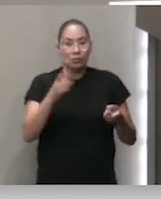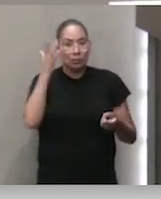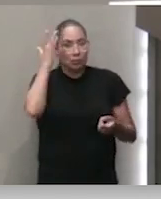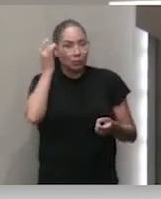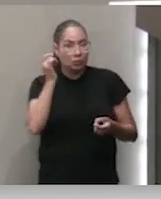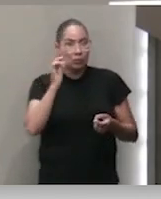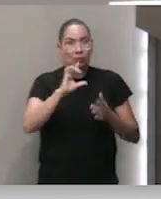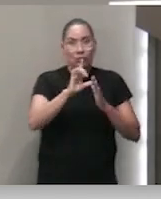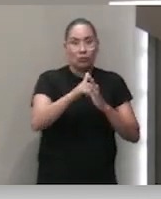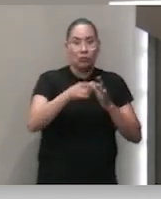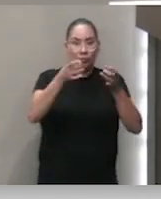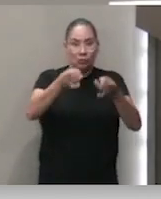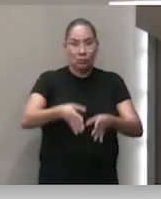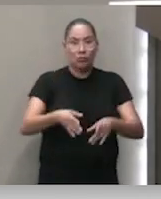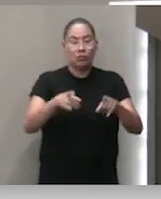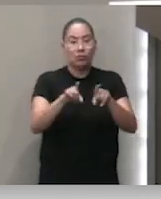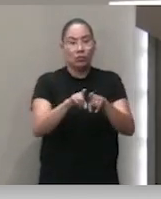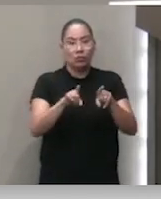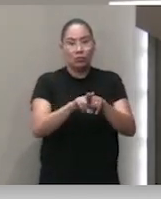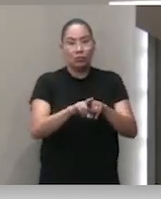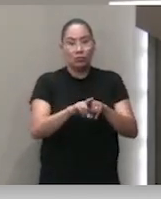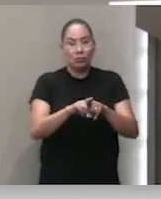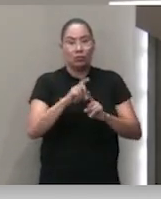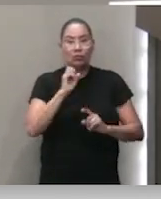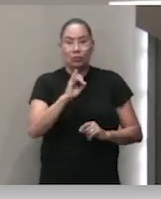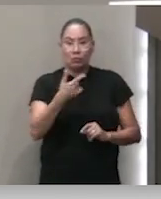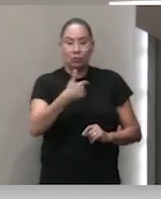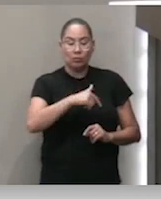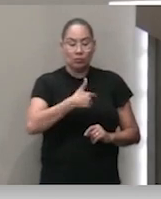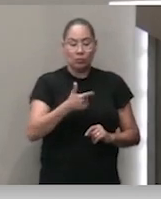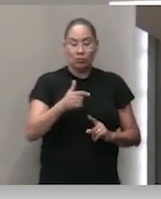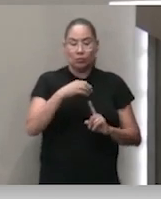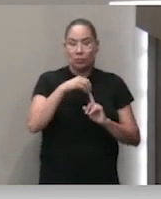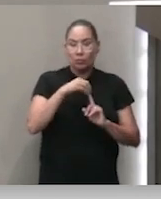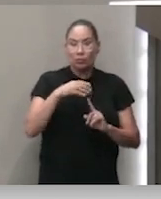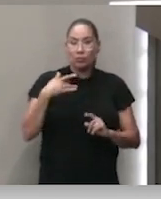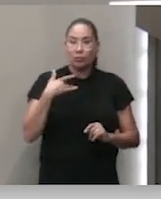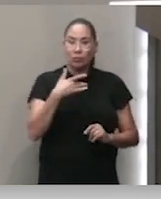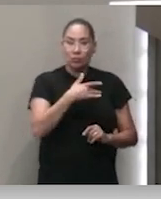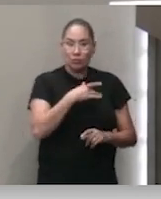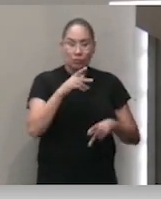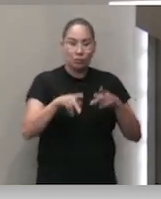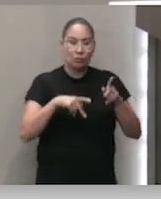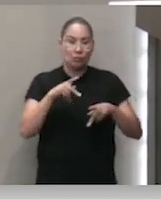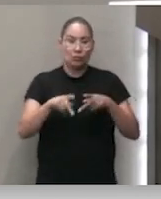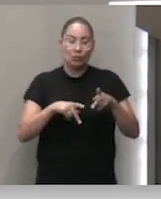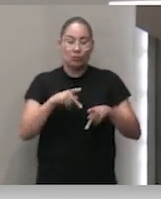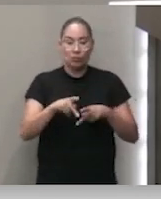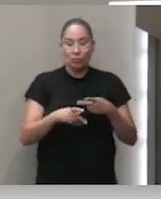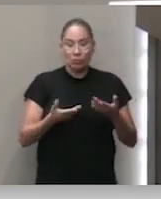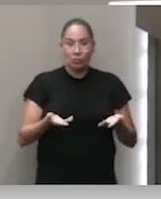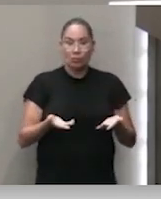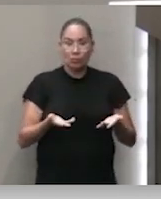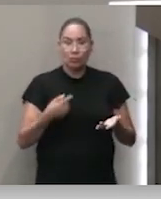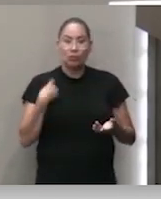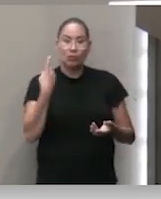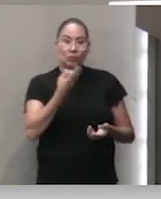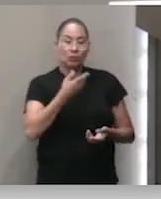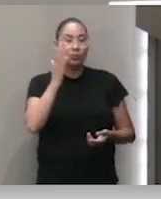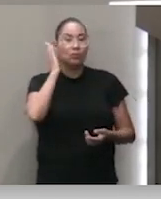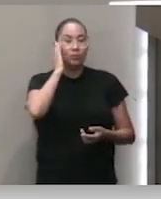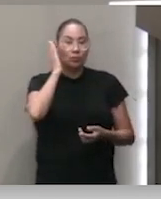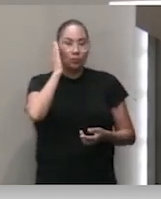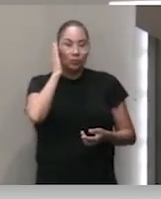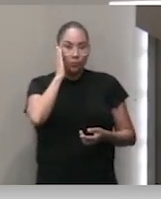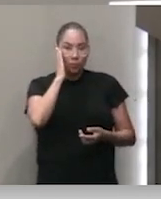acaba desistindo também, né? Porque se não for prioridade a saúde do nosso povo, porque a gente sabe,